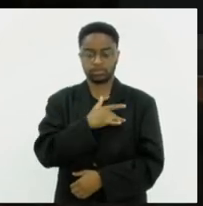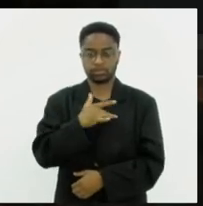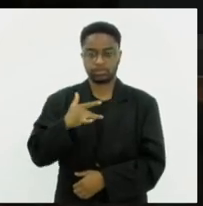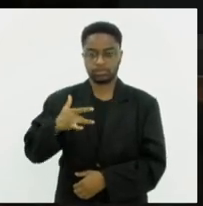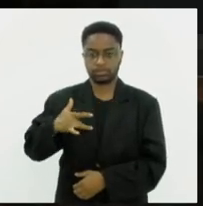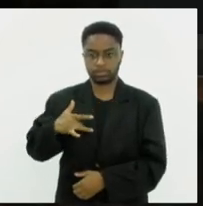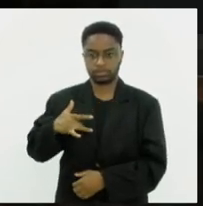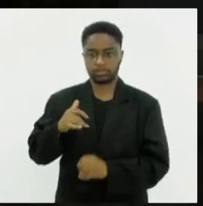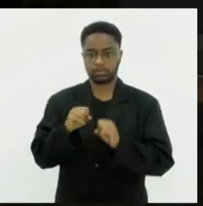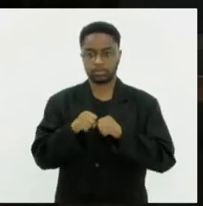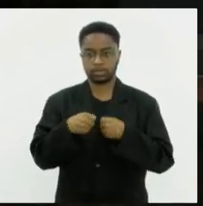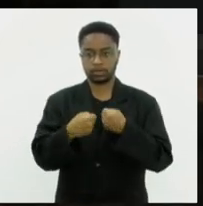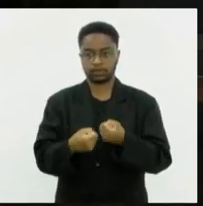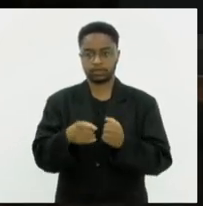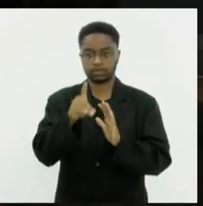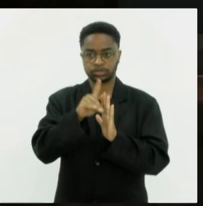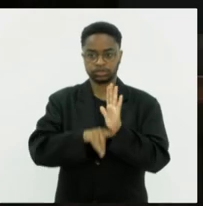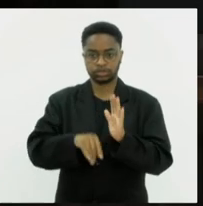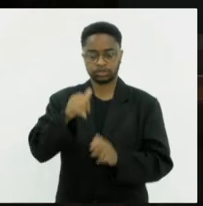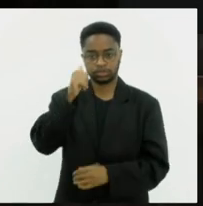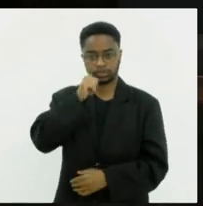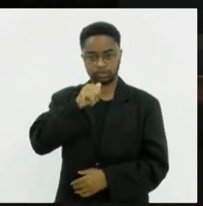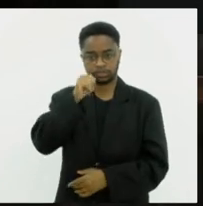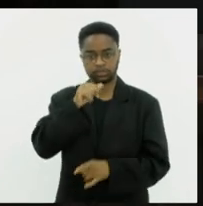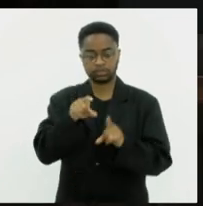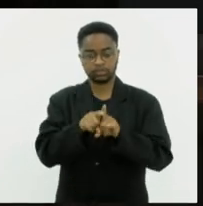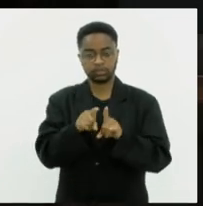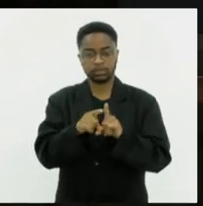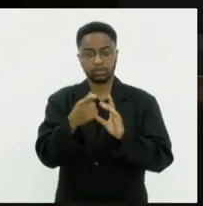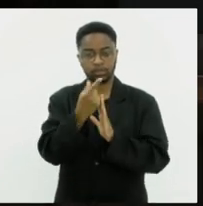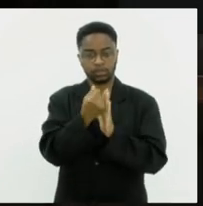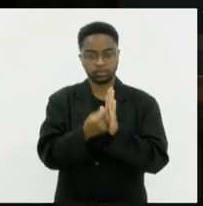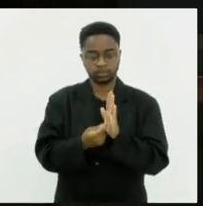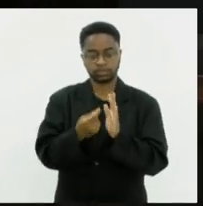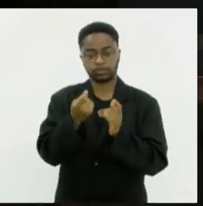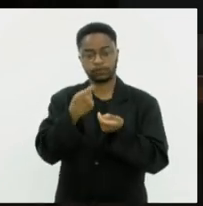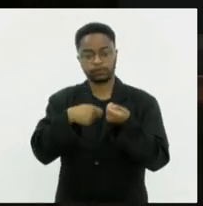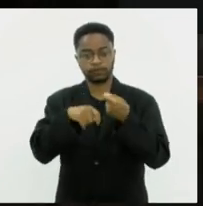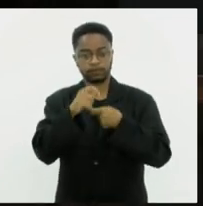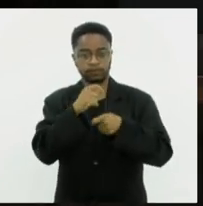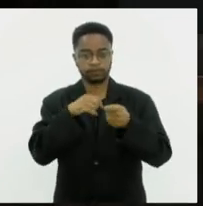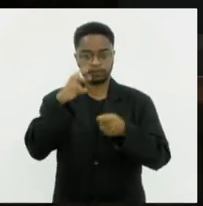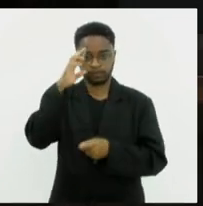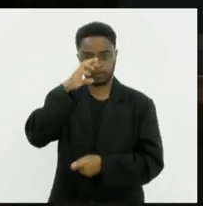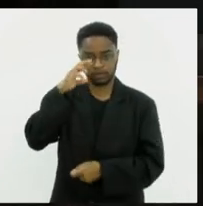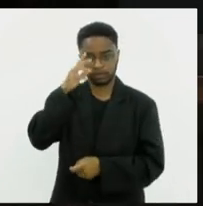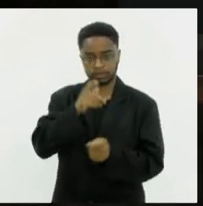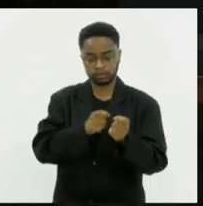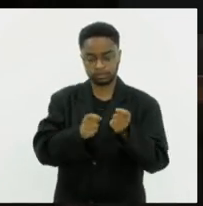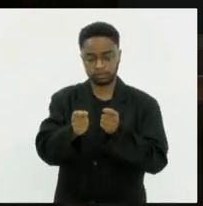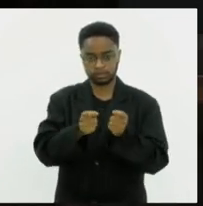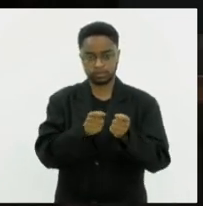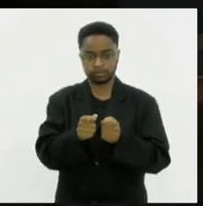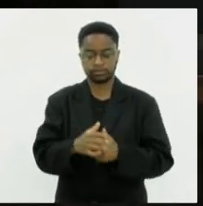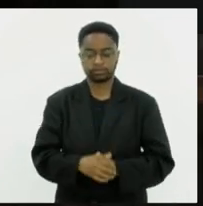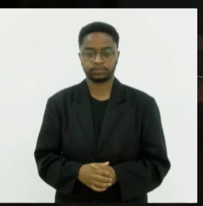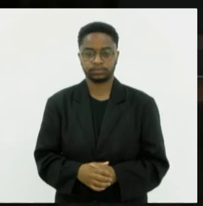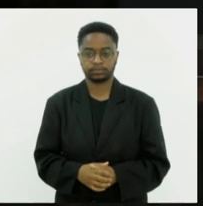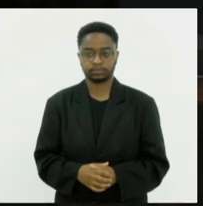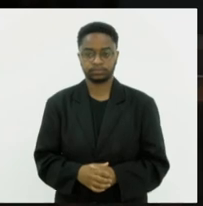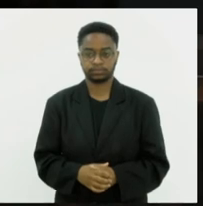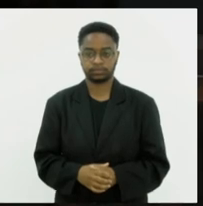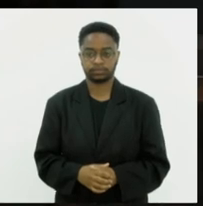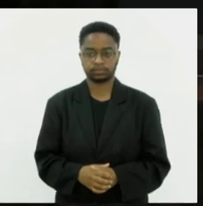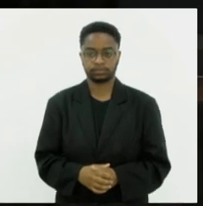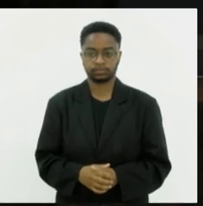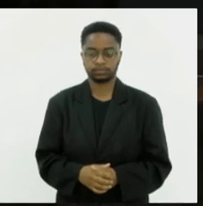Saúde, de Defesa dos Direitos da Mulher e de Orçamento, Finanças, Fiscalização Financeira e Controle,